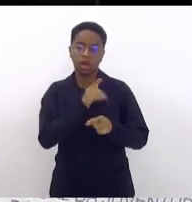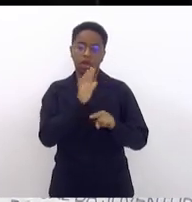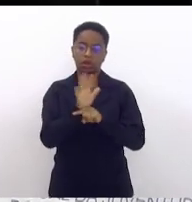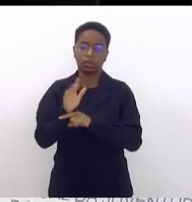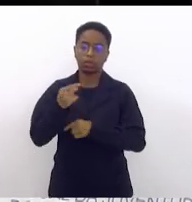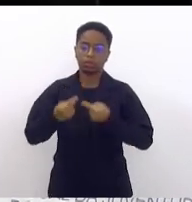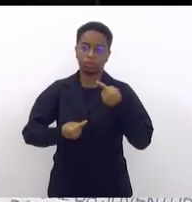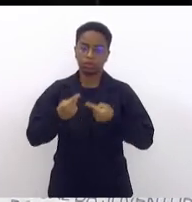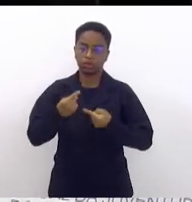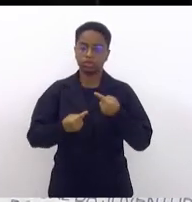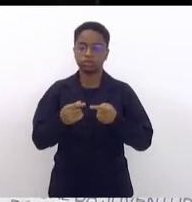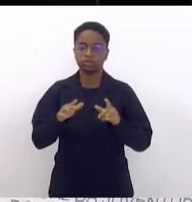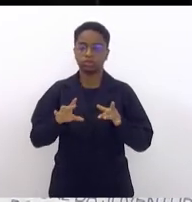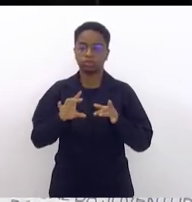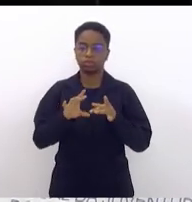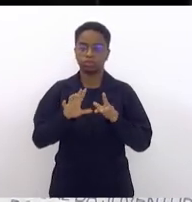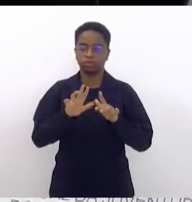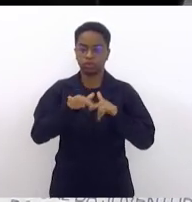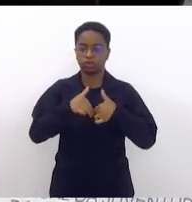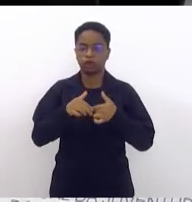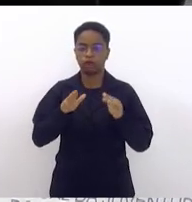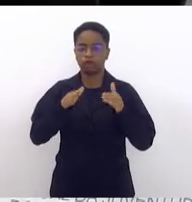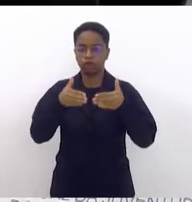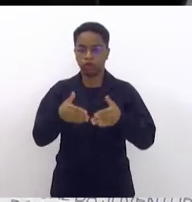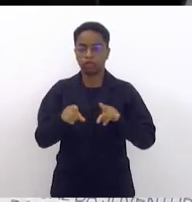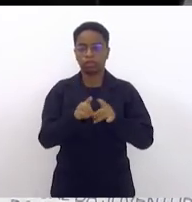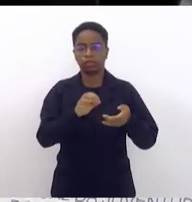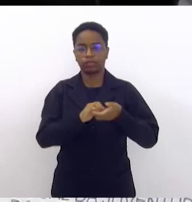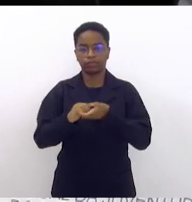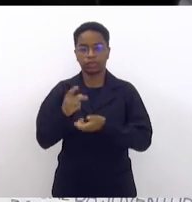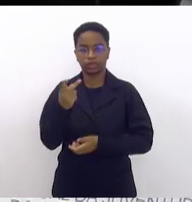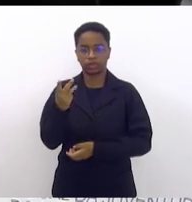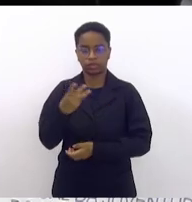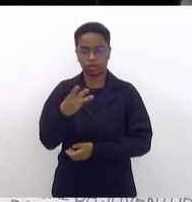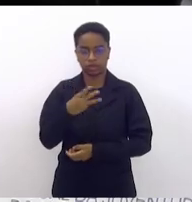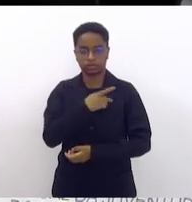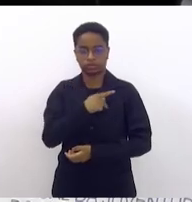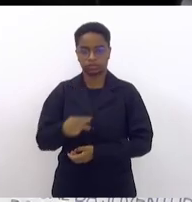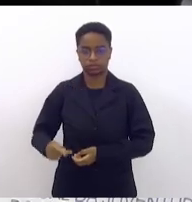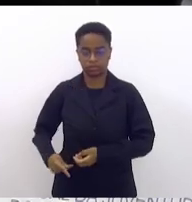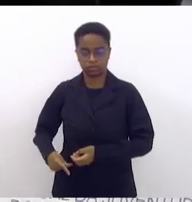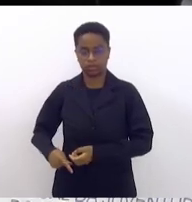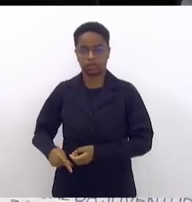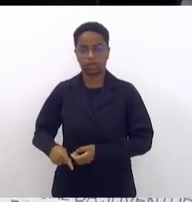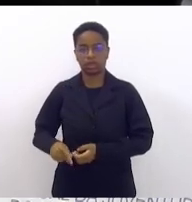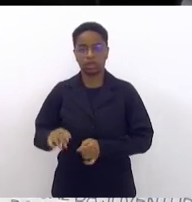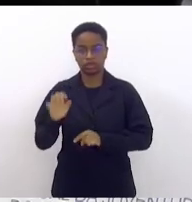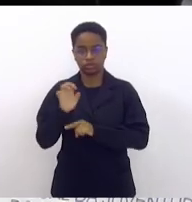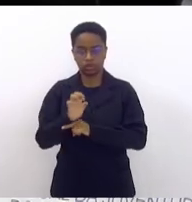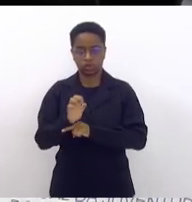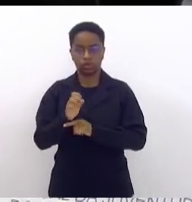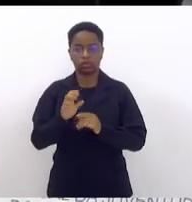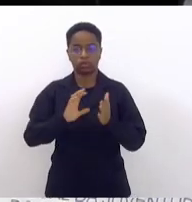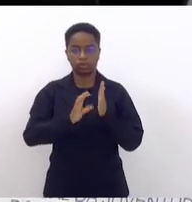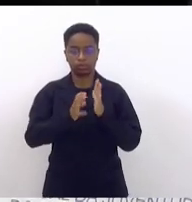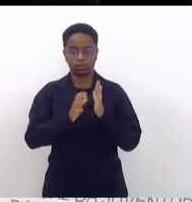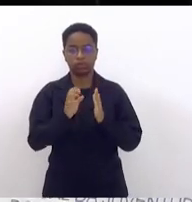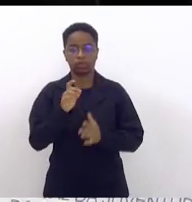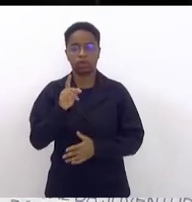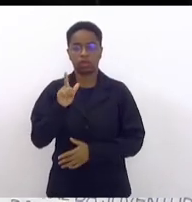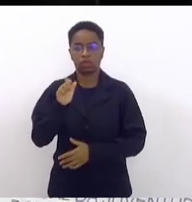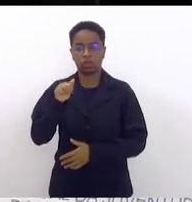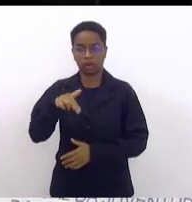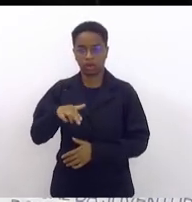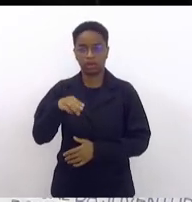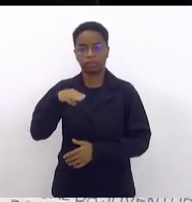através do fórum cumprimentar os três presidentes eh Estaduais de juventude dos partidos o Luan do pl o Misael do União